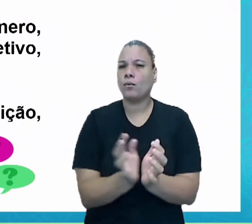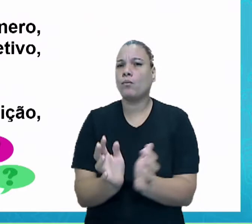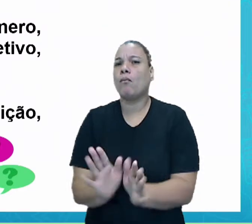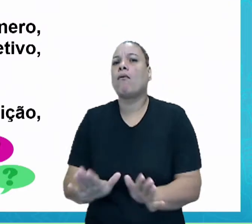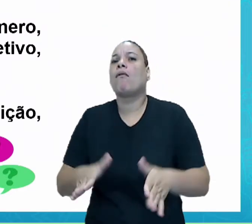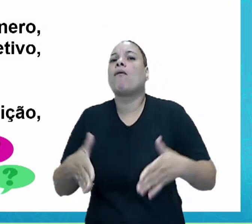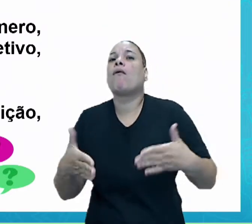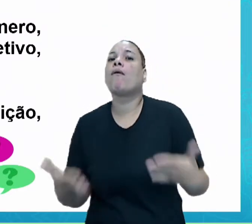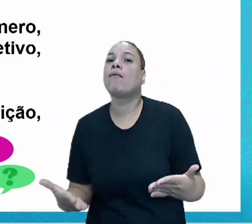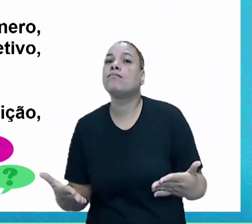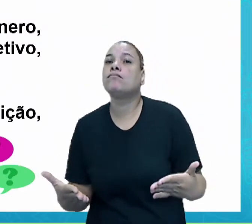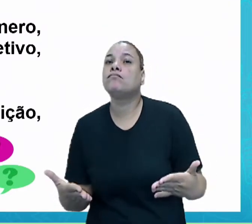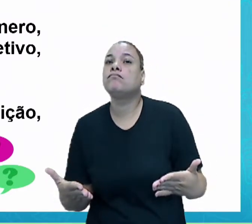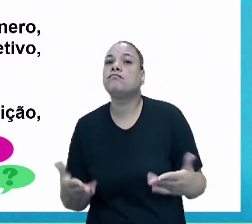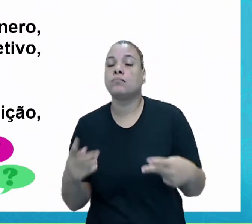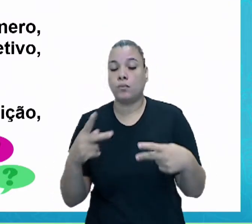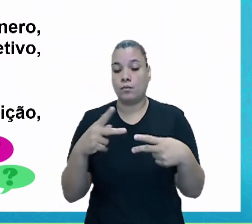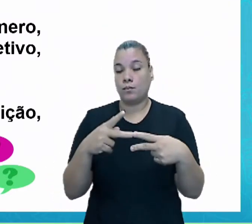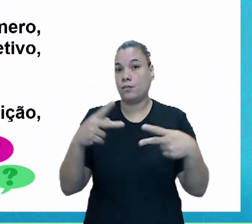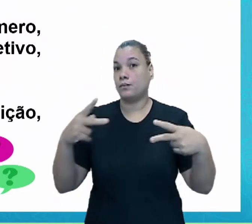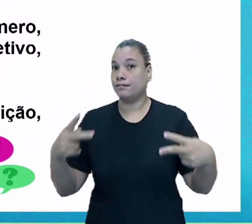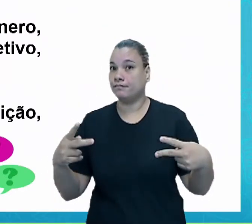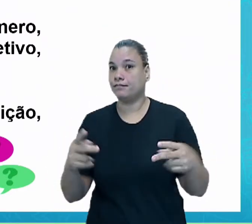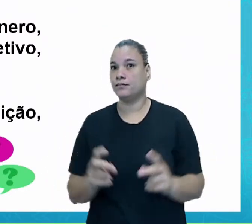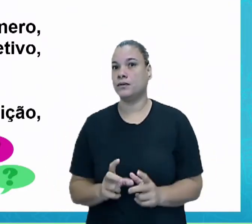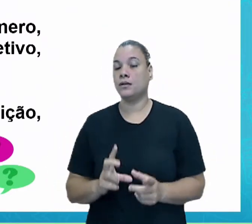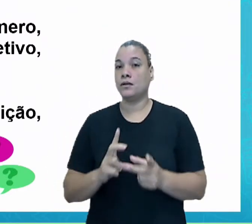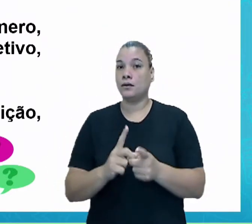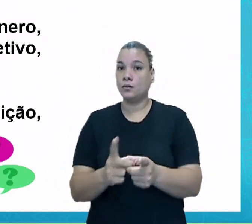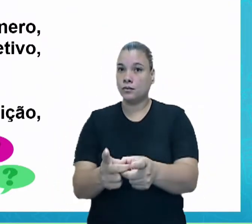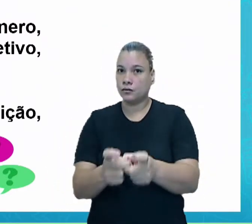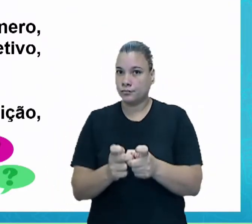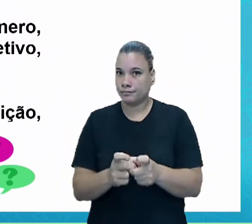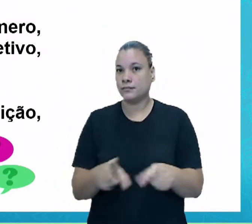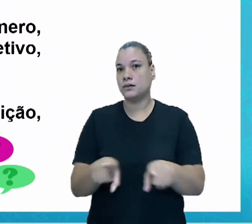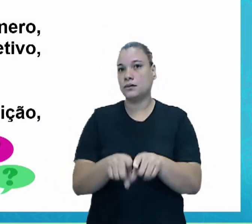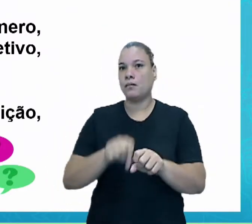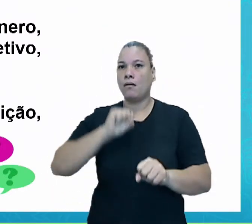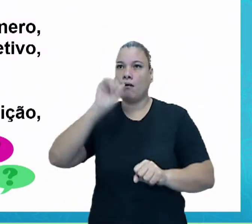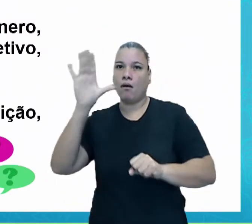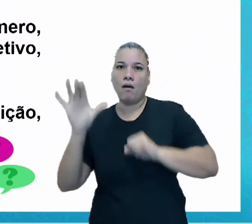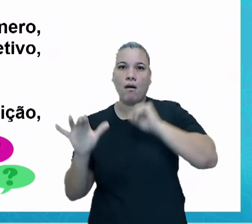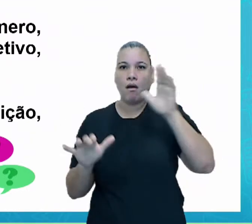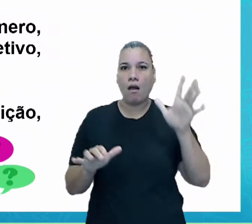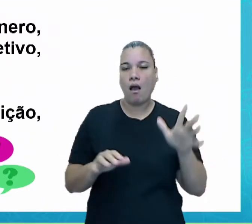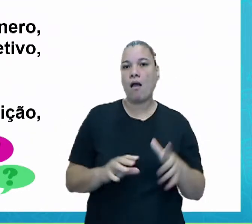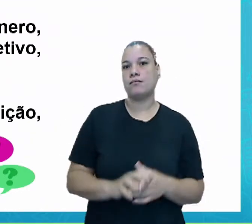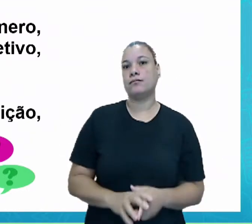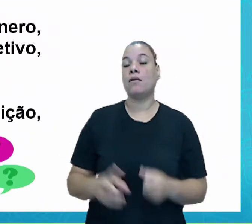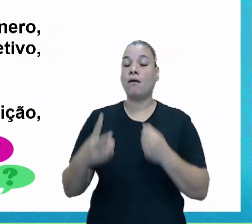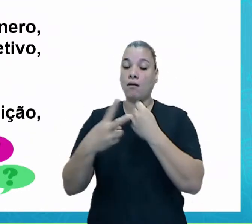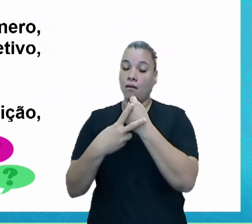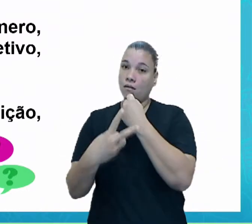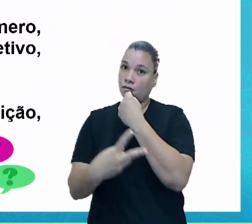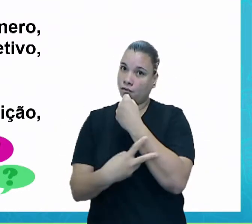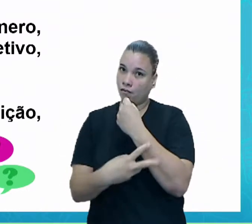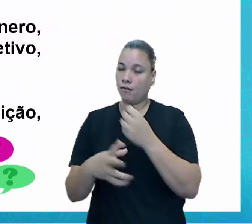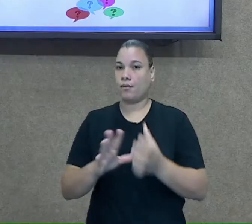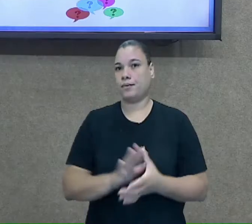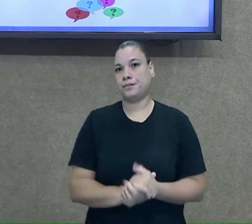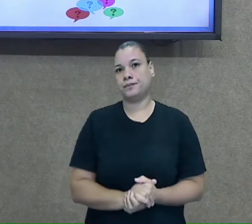mudança? Preposição, conjunção, interjeção e advérbio. Bem,